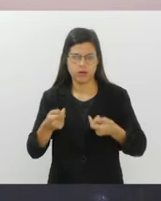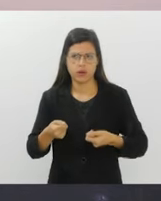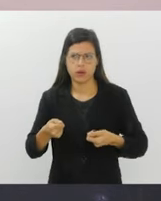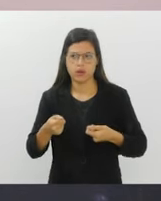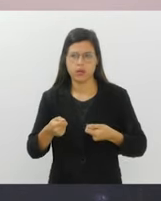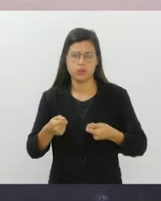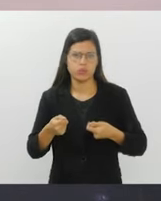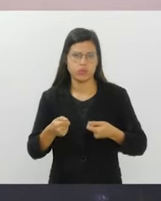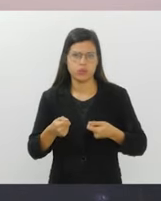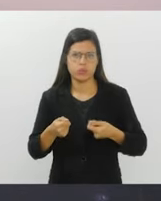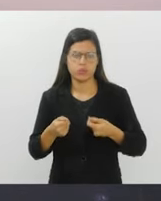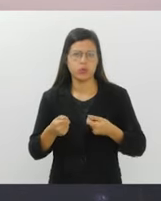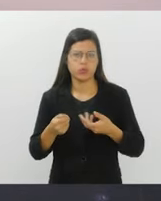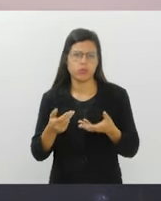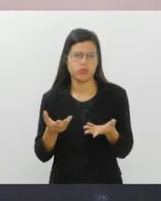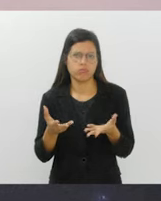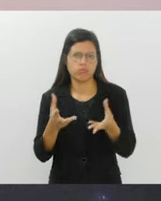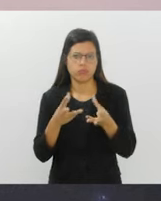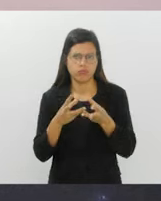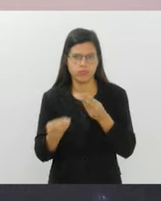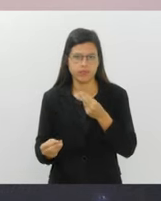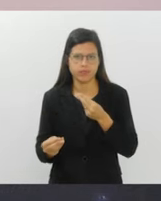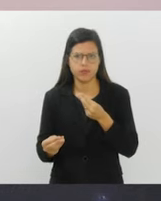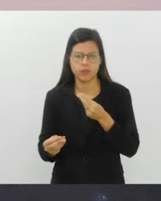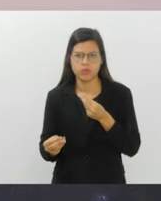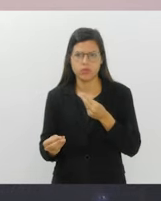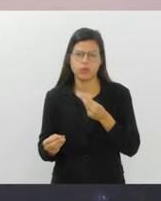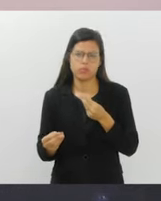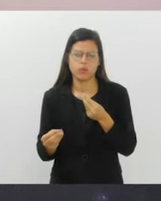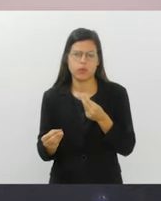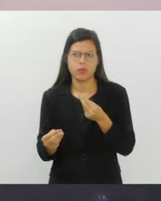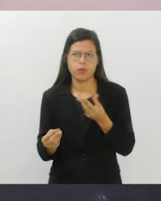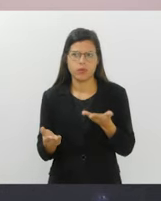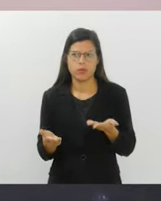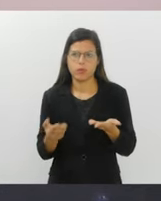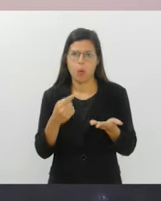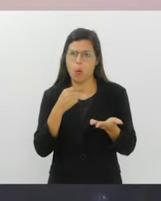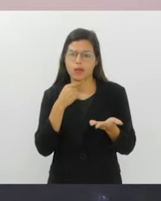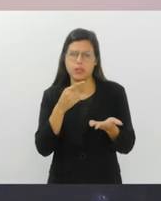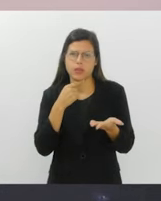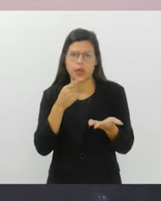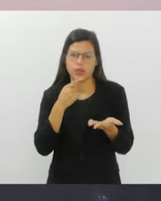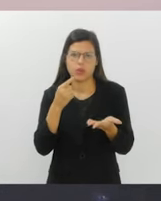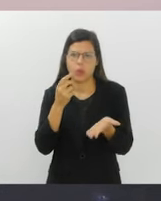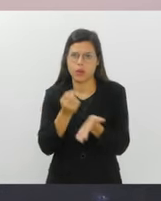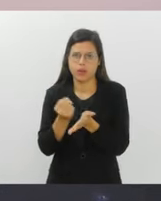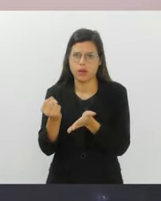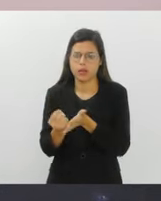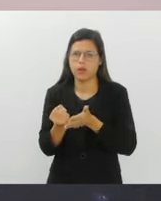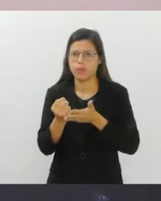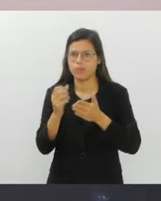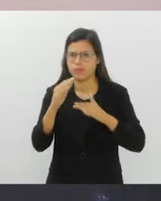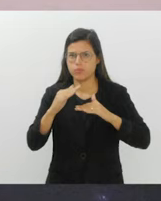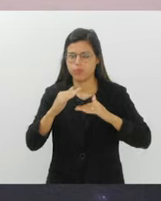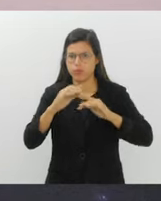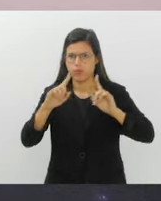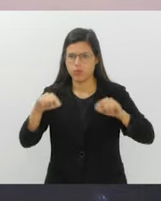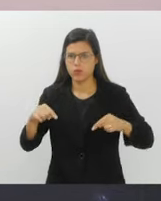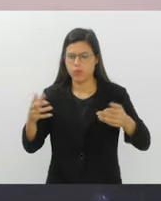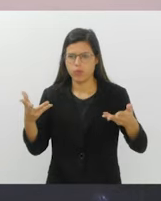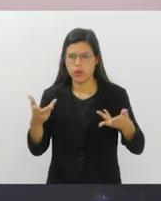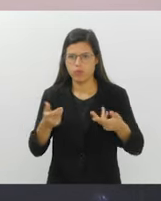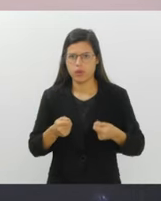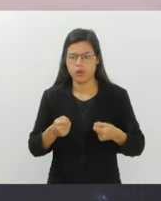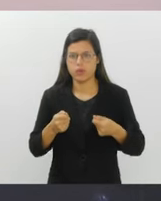forja profissionais qualificados da noite para o dia, né? Não adianta chegar para alguém que